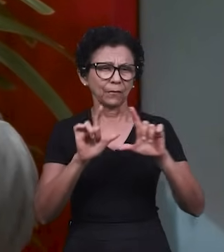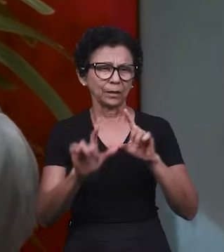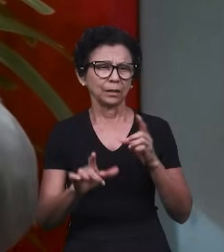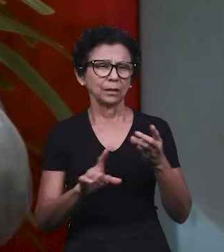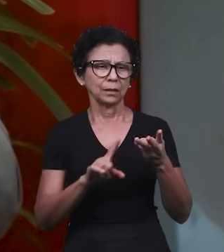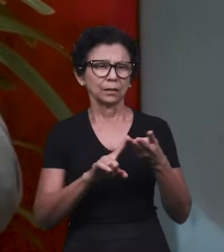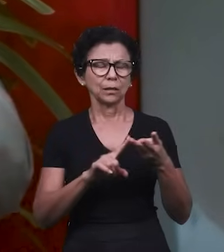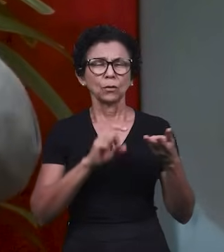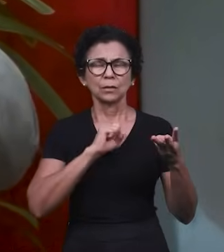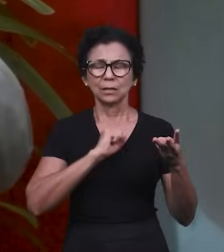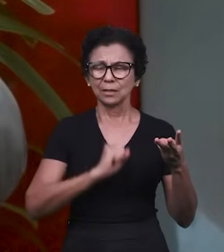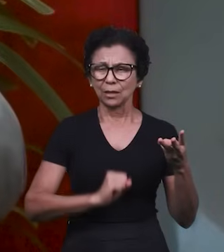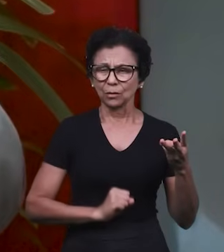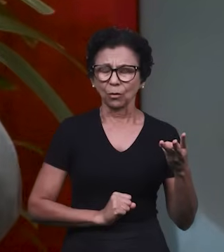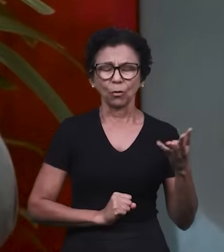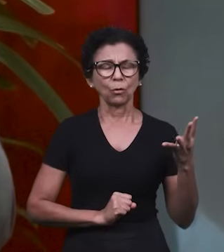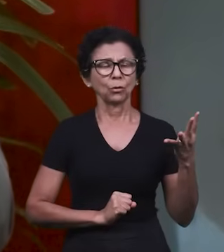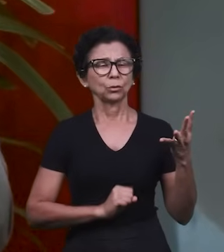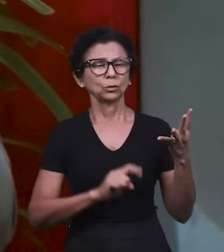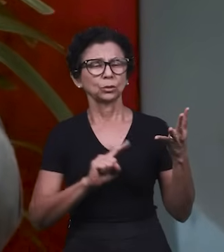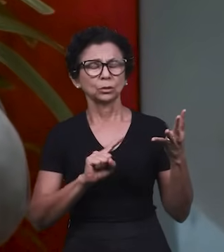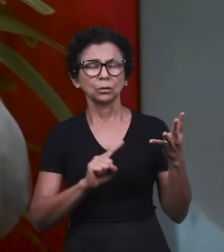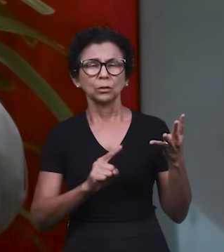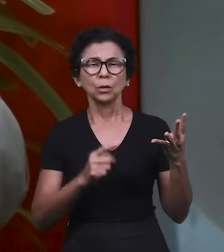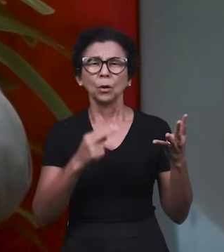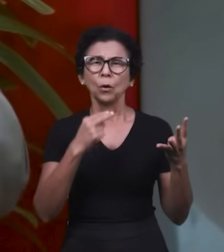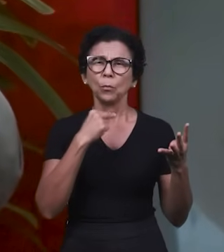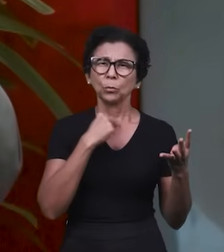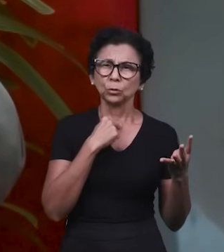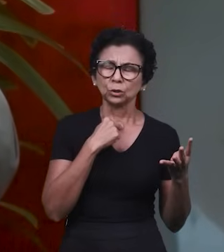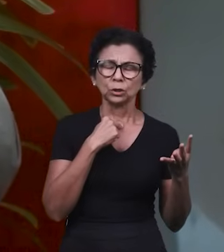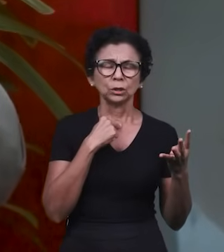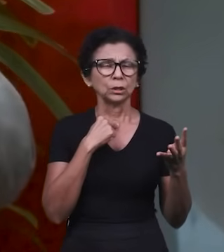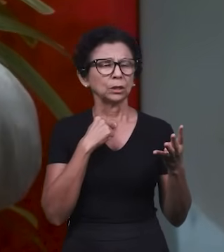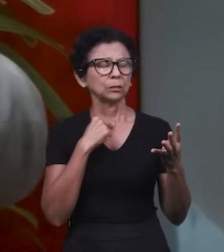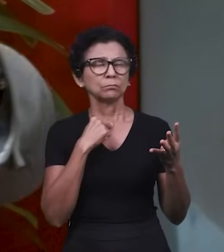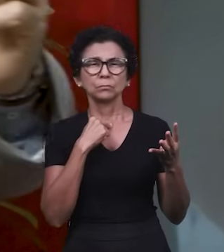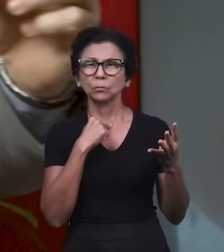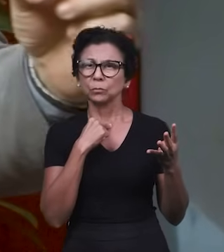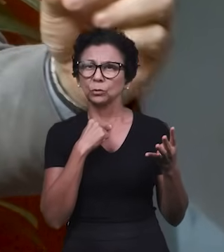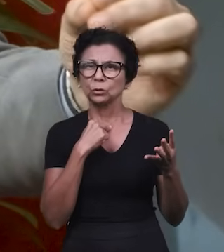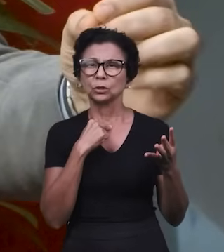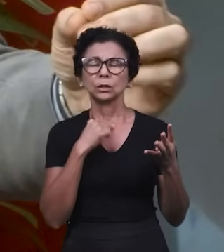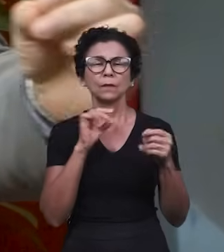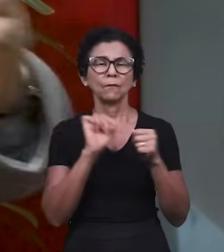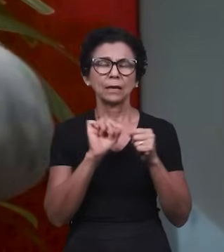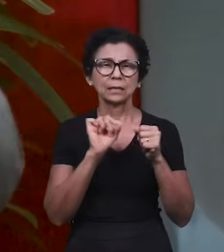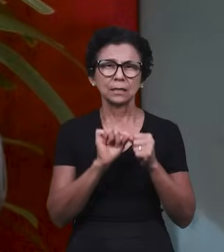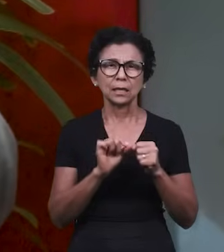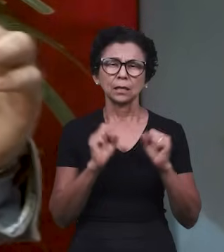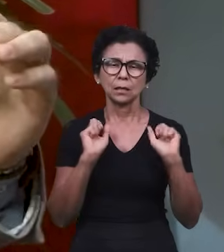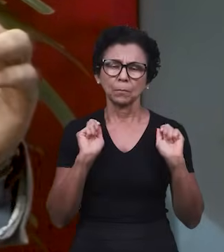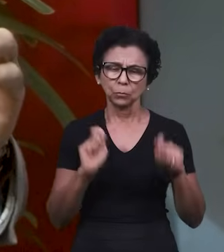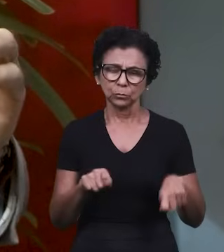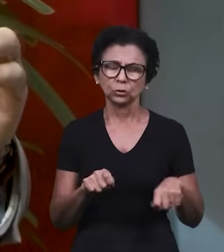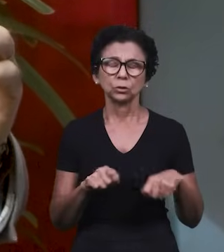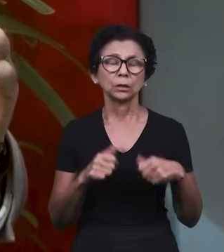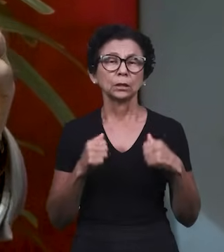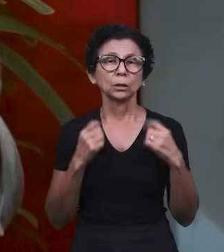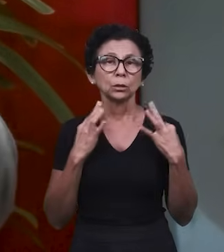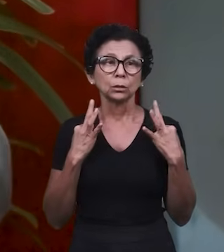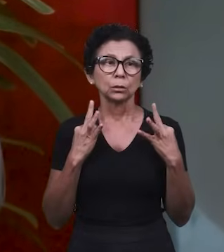podia fazer, o que não podia, o que acontecia, em que sequência, até o calendário festivo de Israel, tudo foi estabelecido por